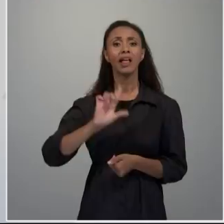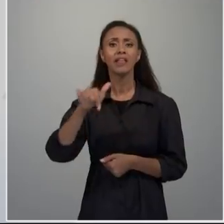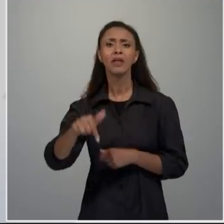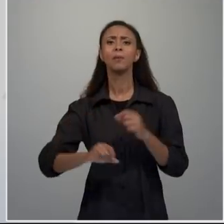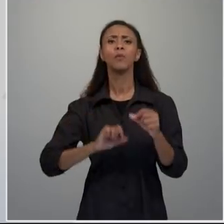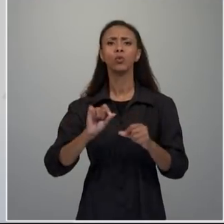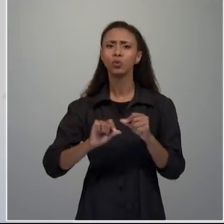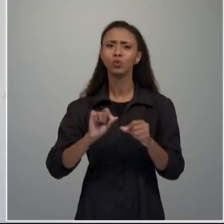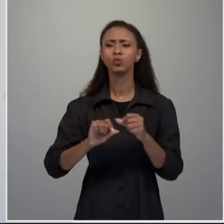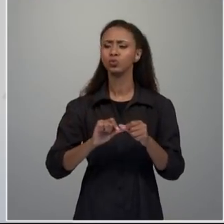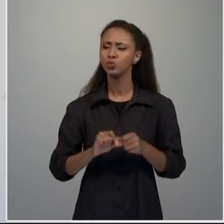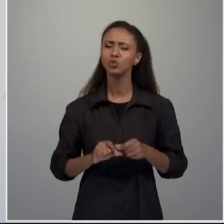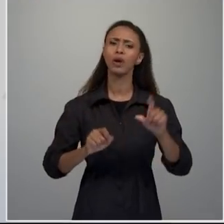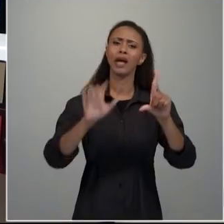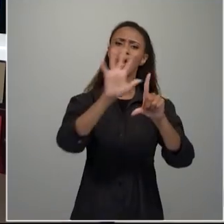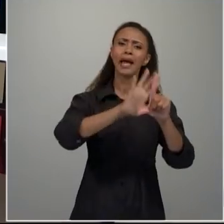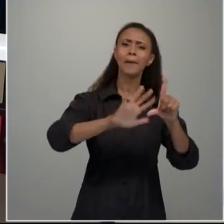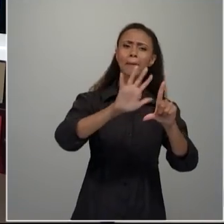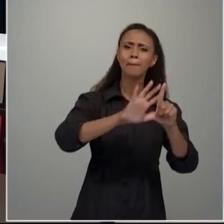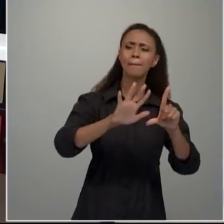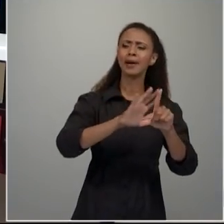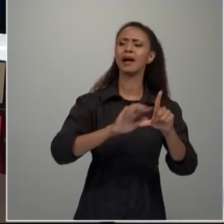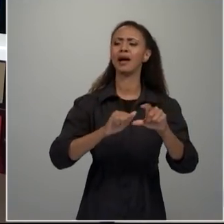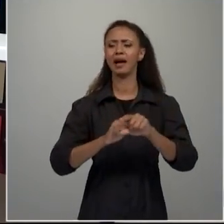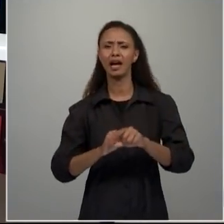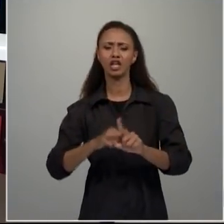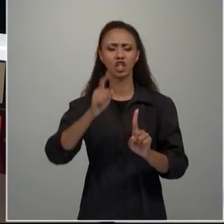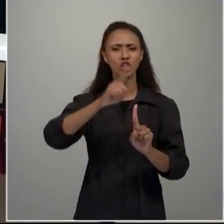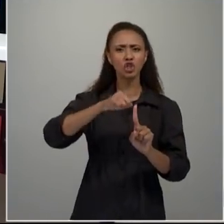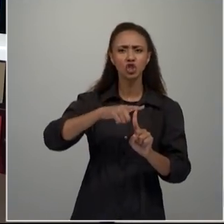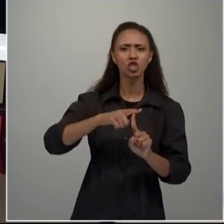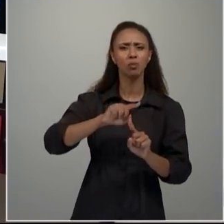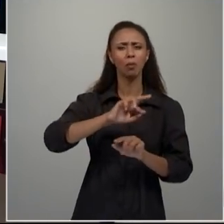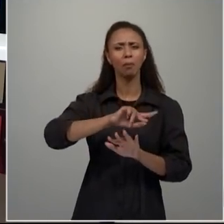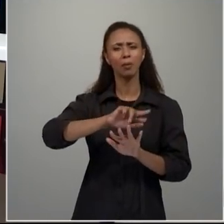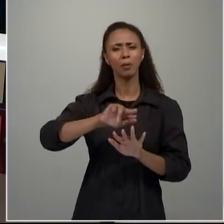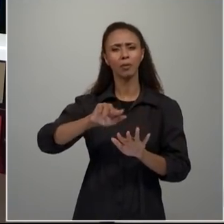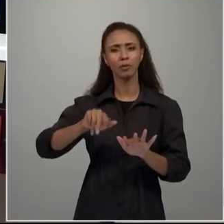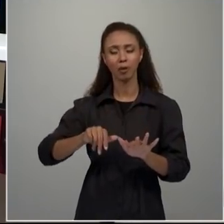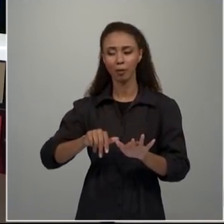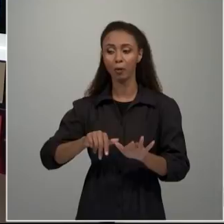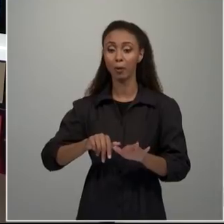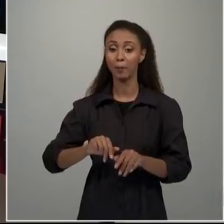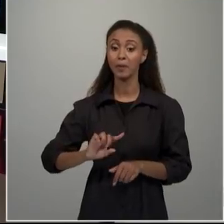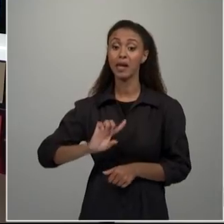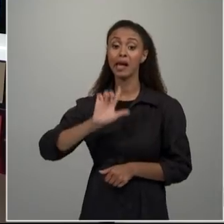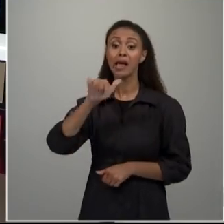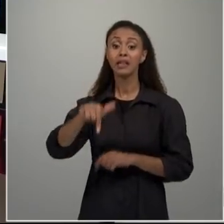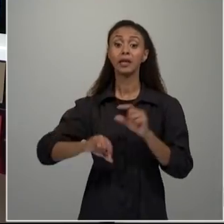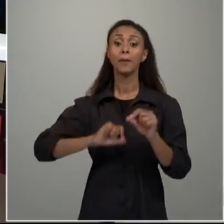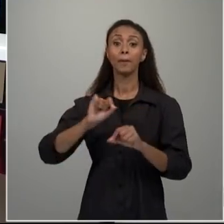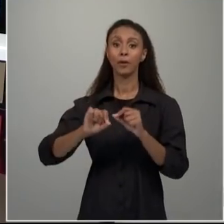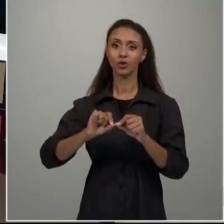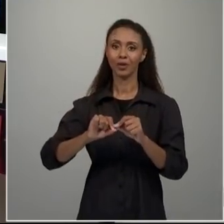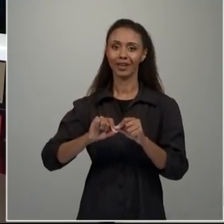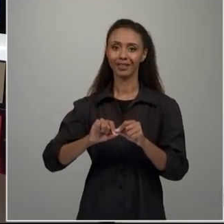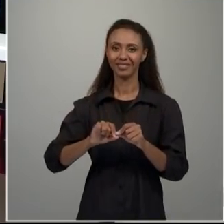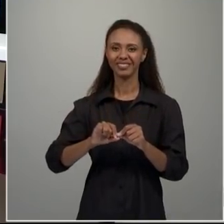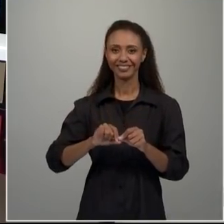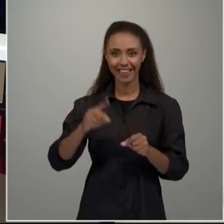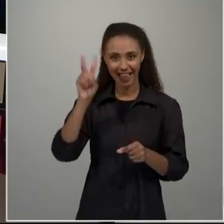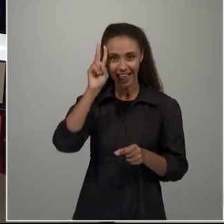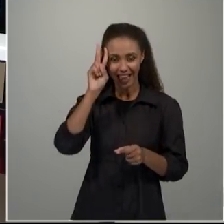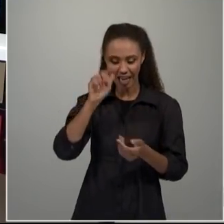tipográficas que nem a gente diga aí vem pra cá e aí você vai fazer o que o esqui me lembro que falei é a nata é